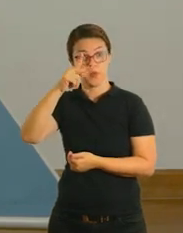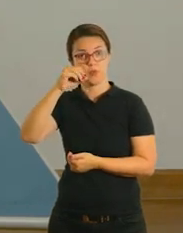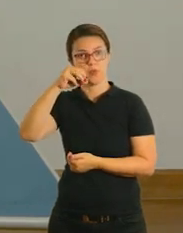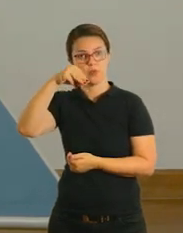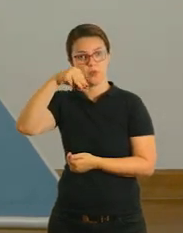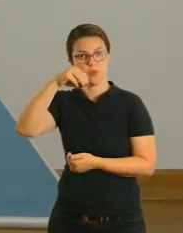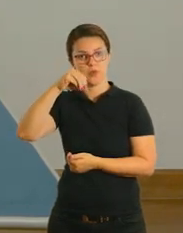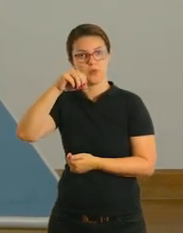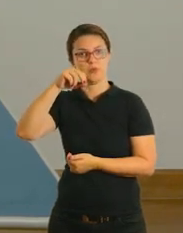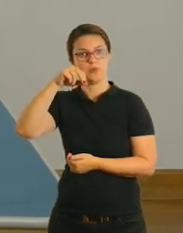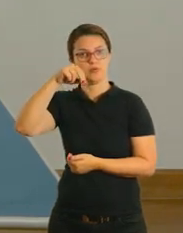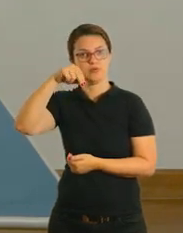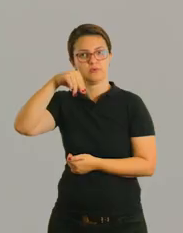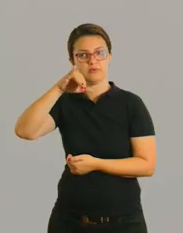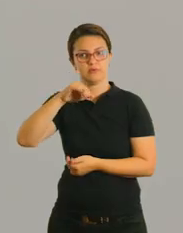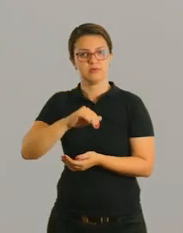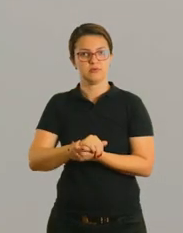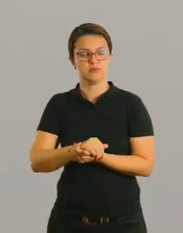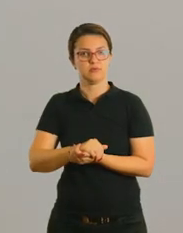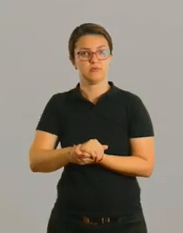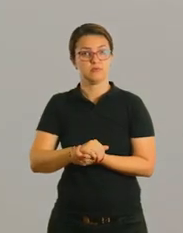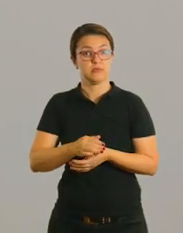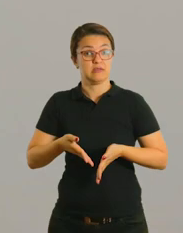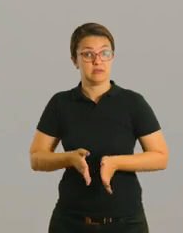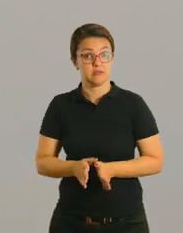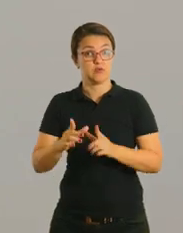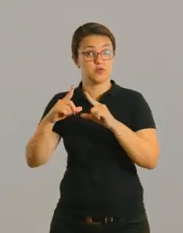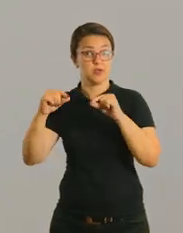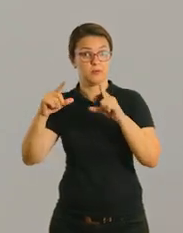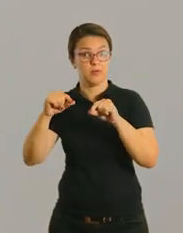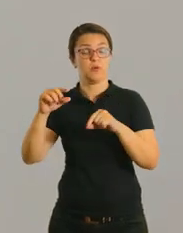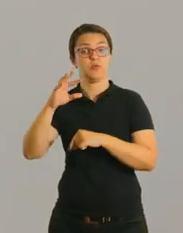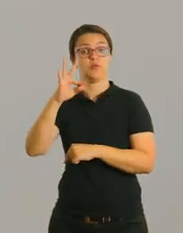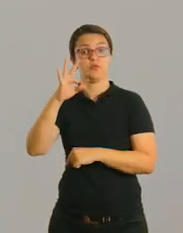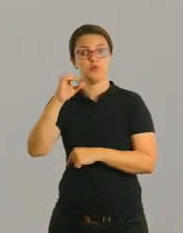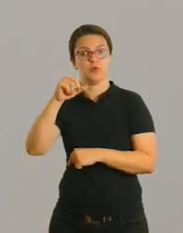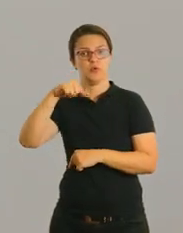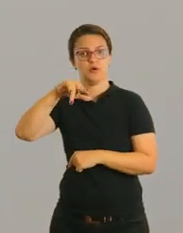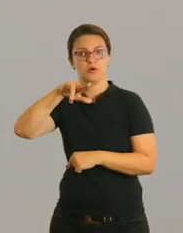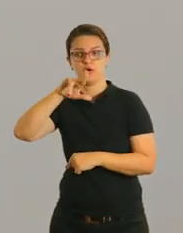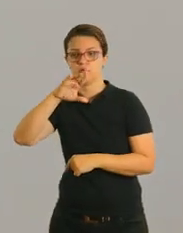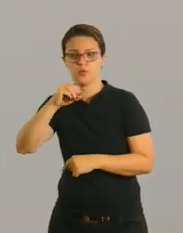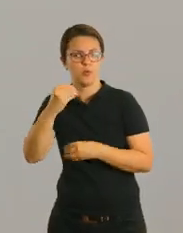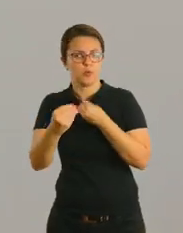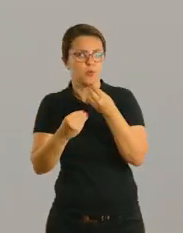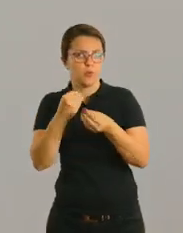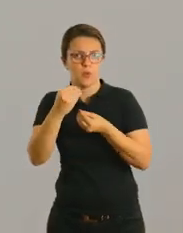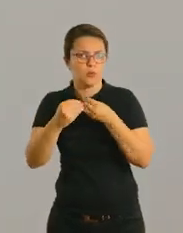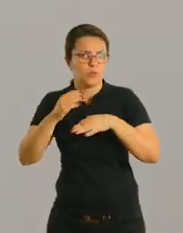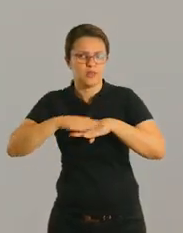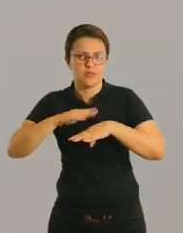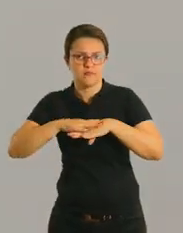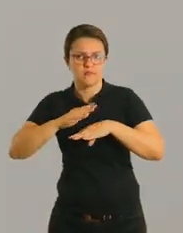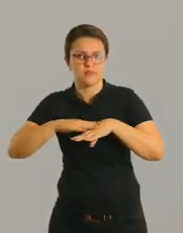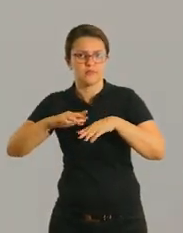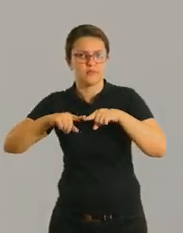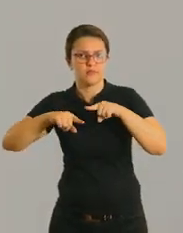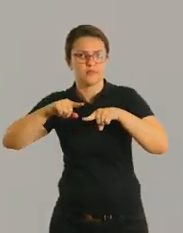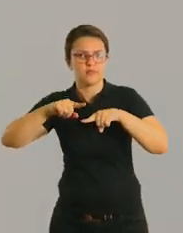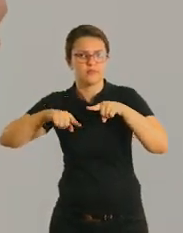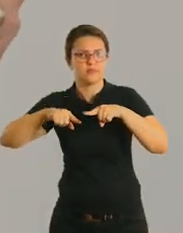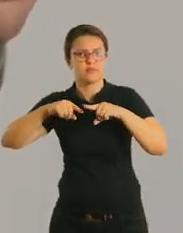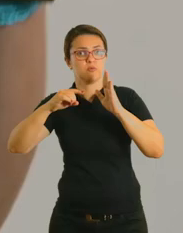em 1967. A Mariko fez essa escultura em fibra de vidro, um disco